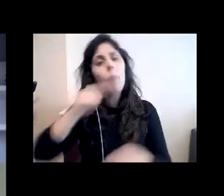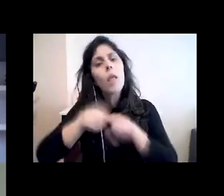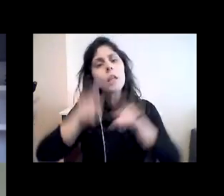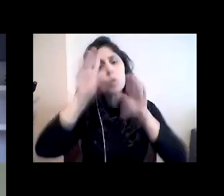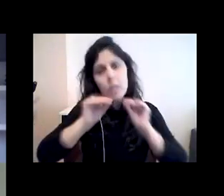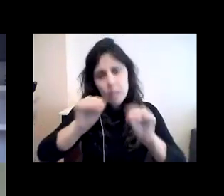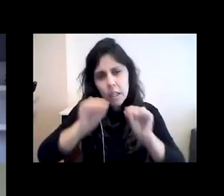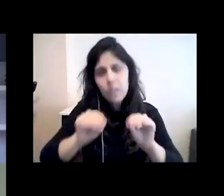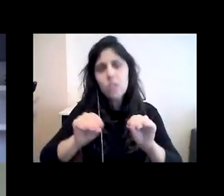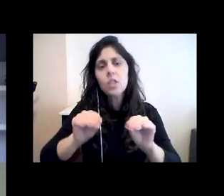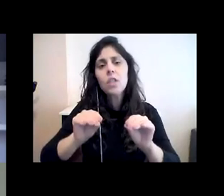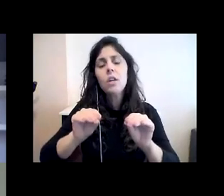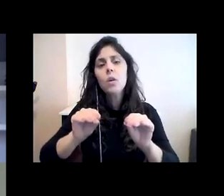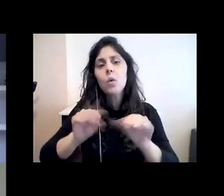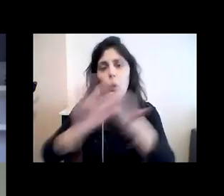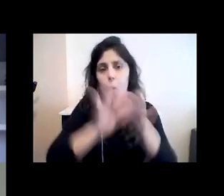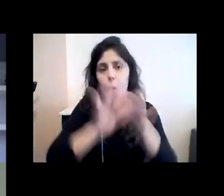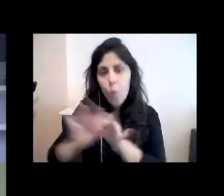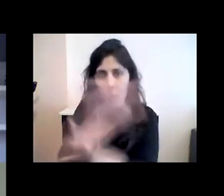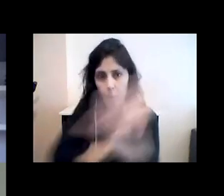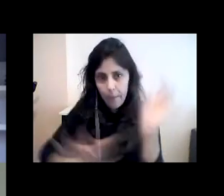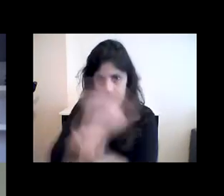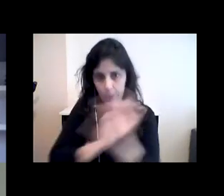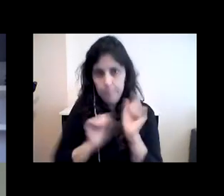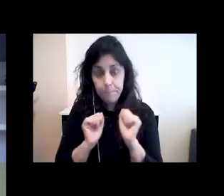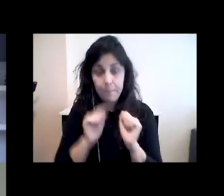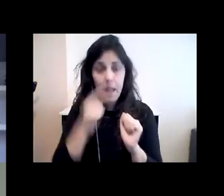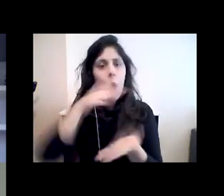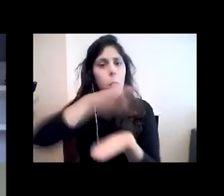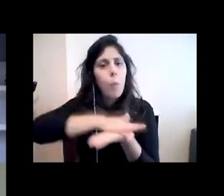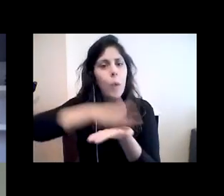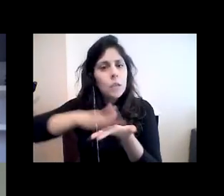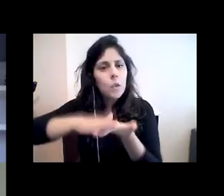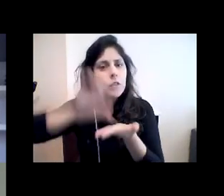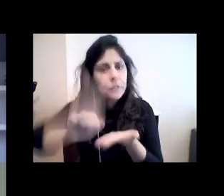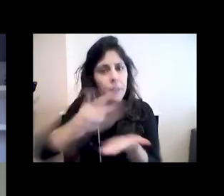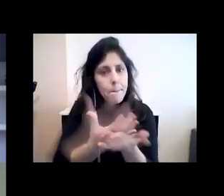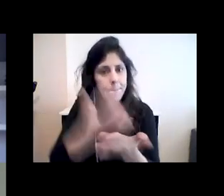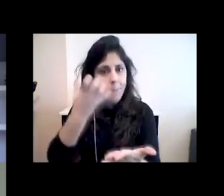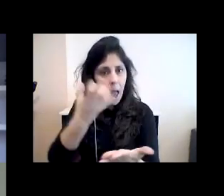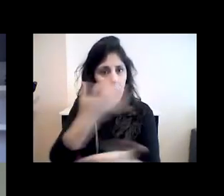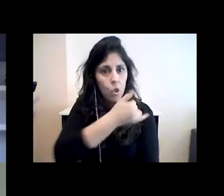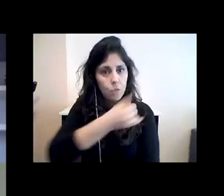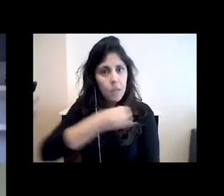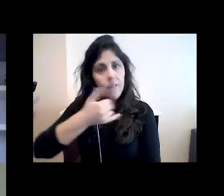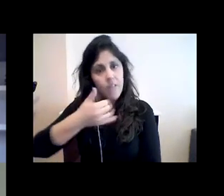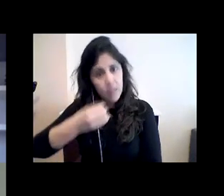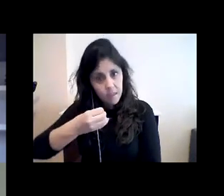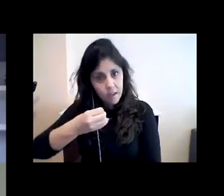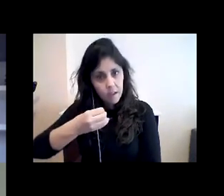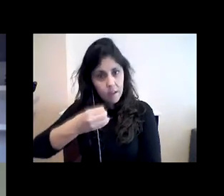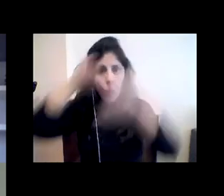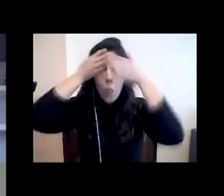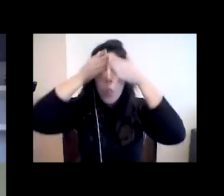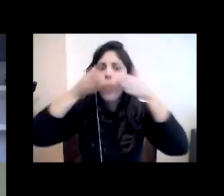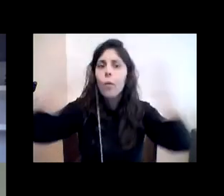e União Europeia. Das suas publicações destacam-se, de 2020, Democratização,